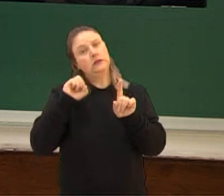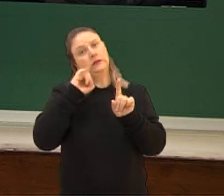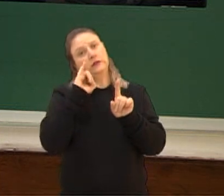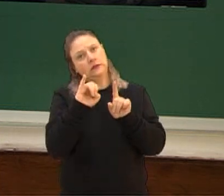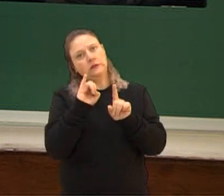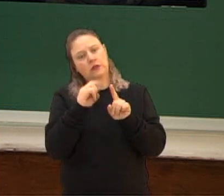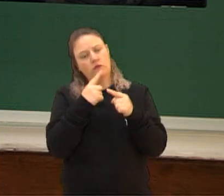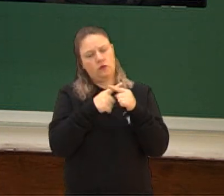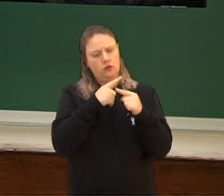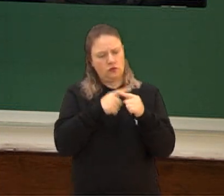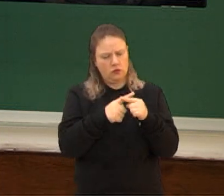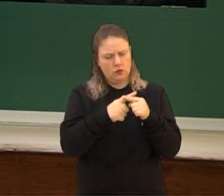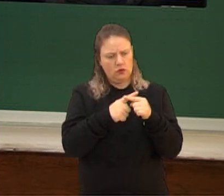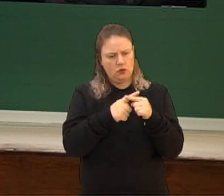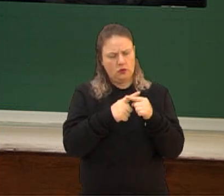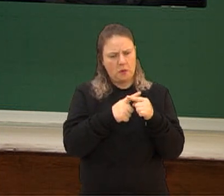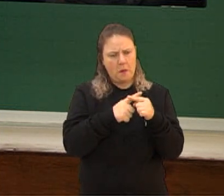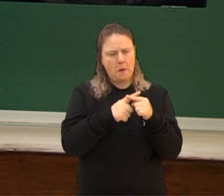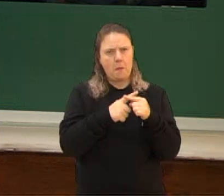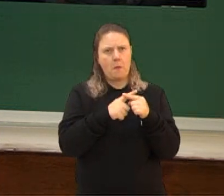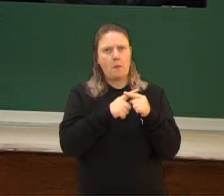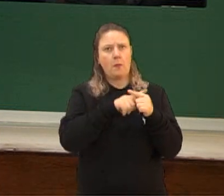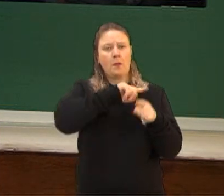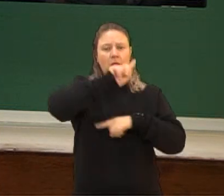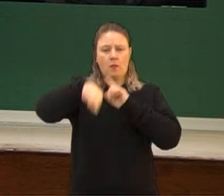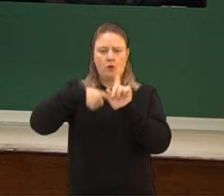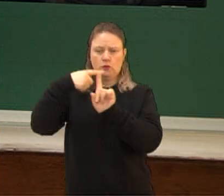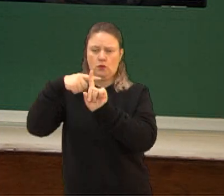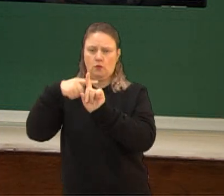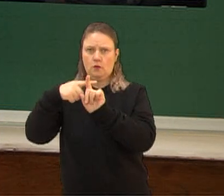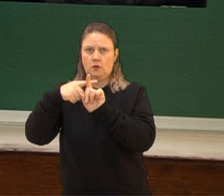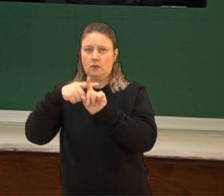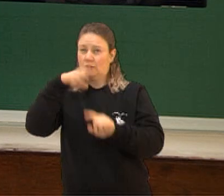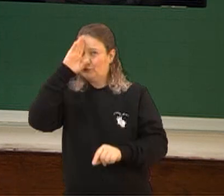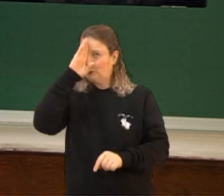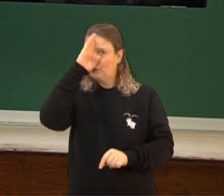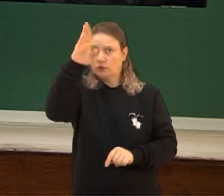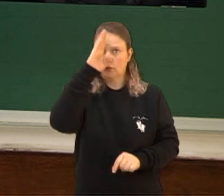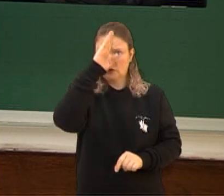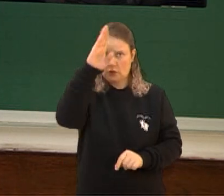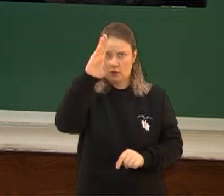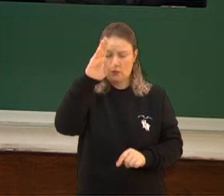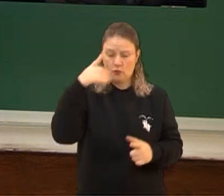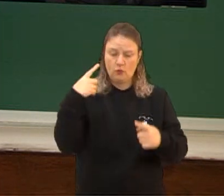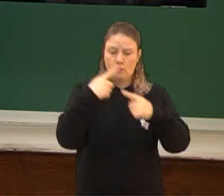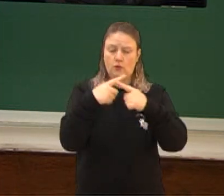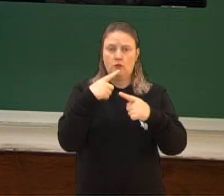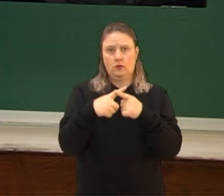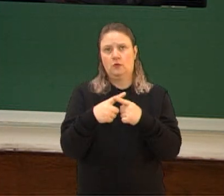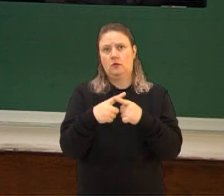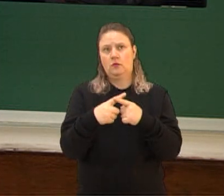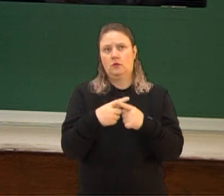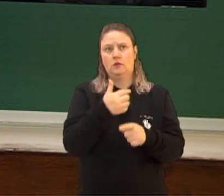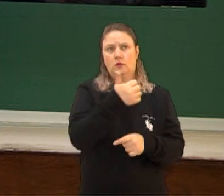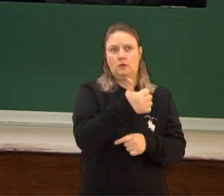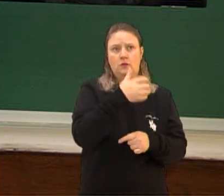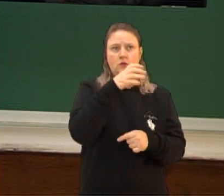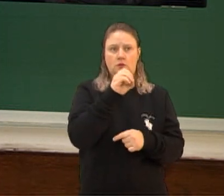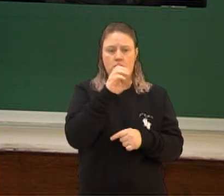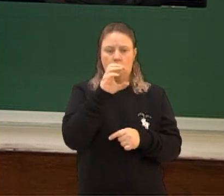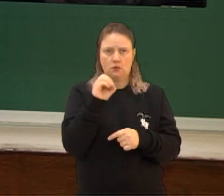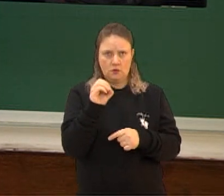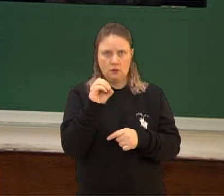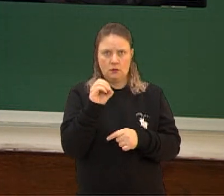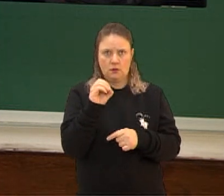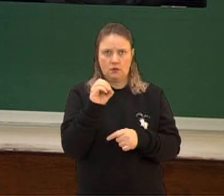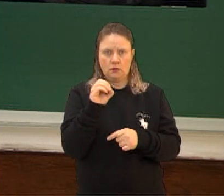por 20% e somar, eu faço direto a multiplicação. 100, 20, como fosse